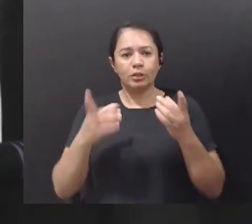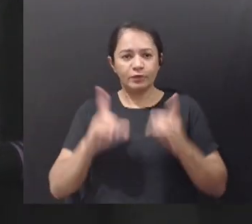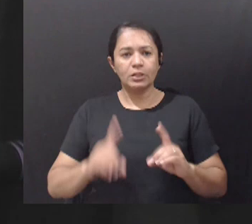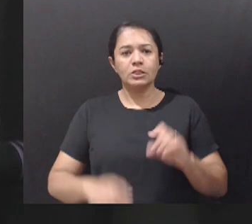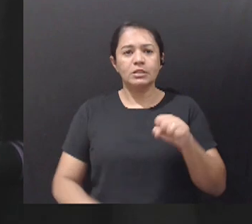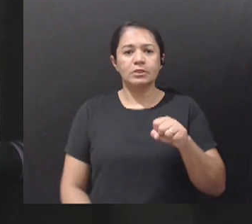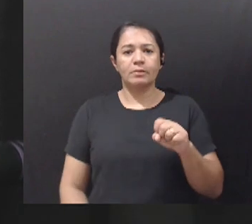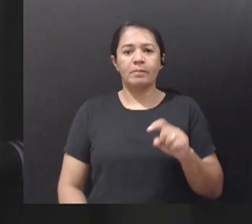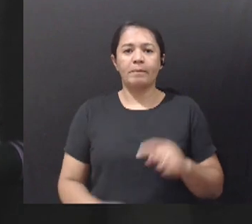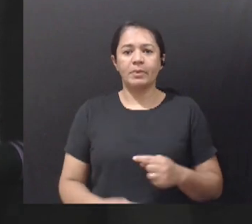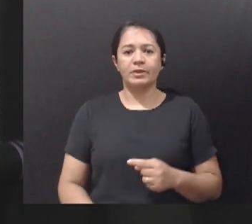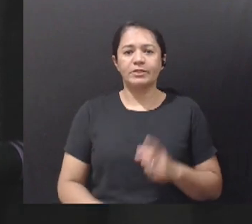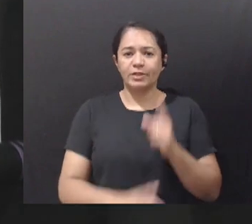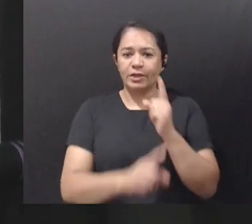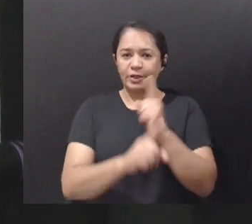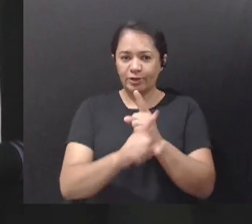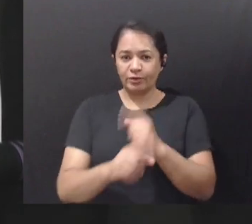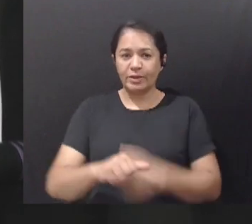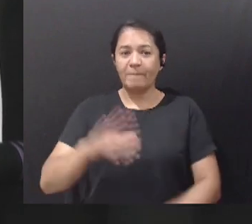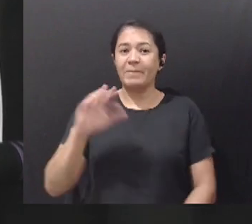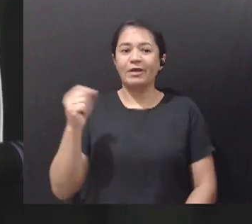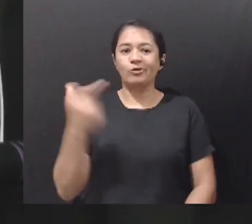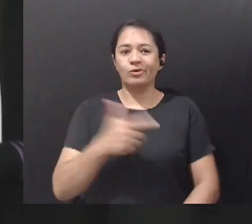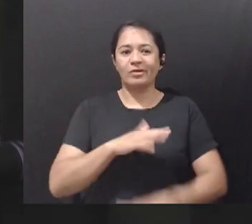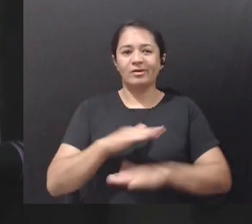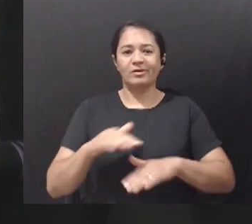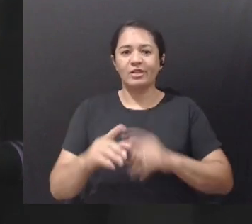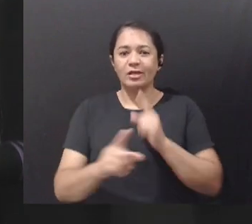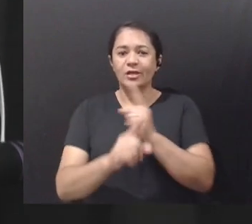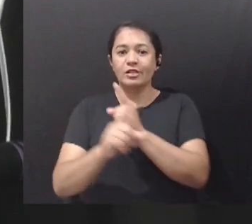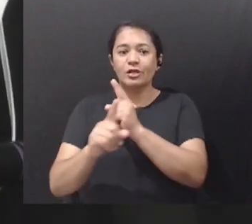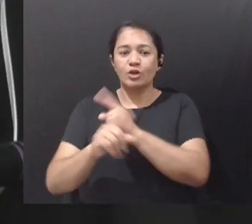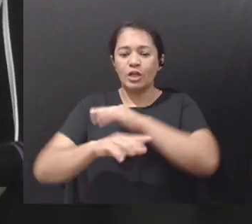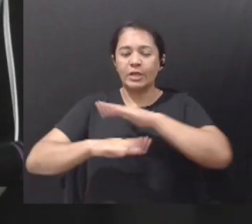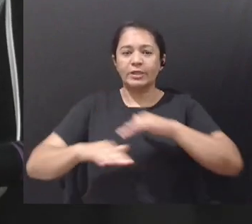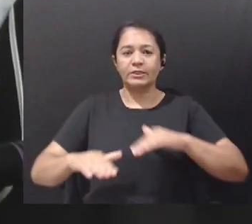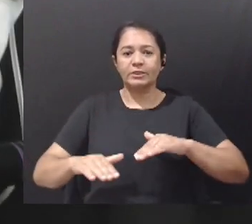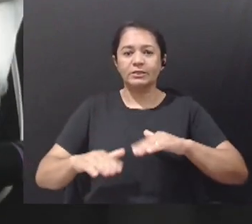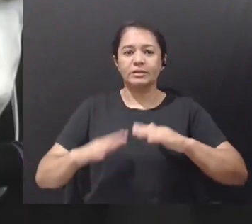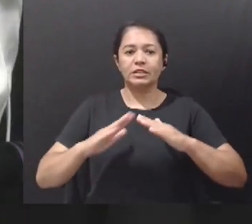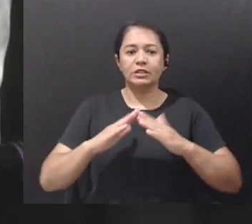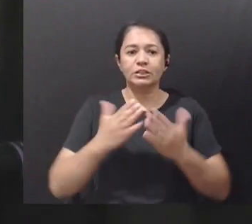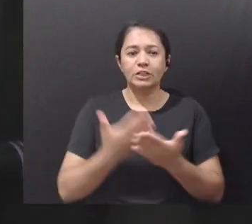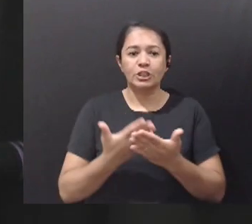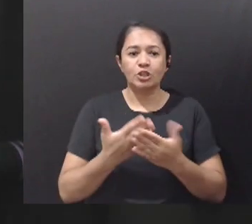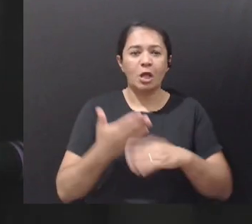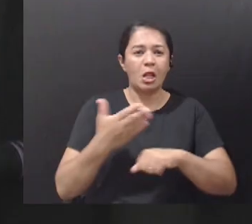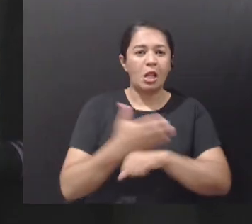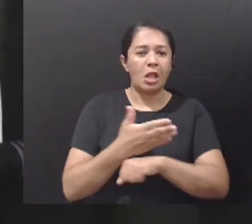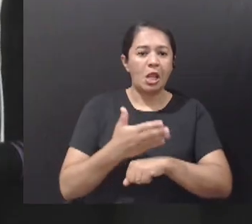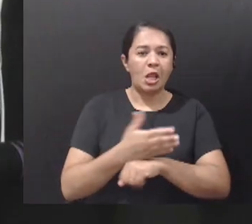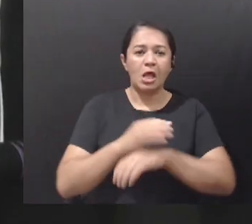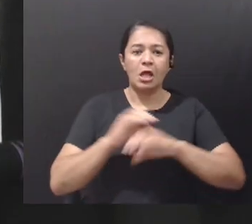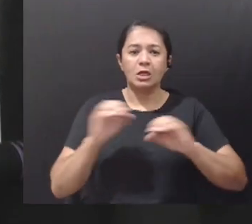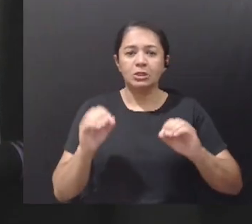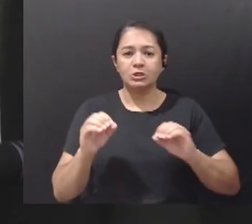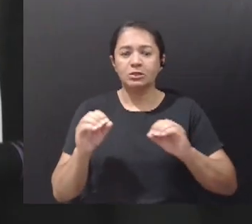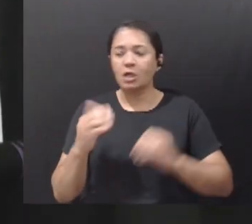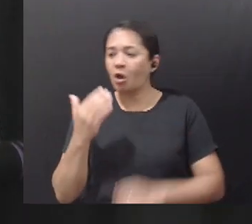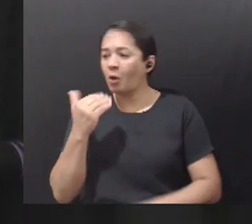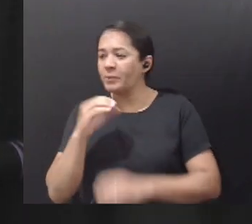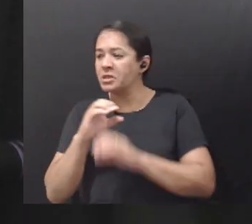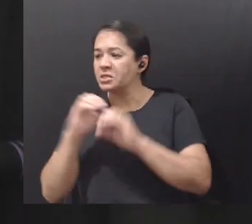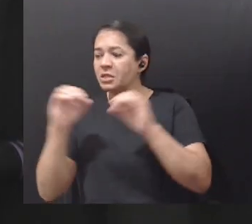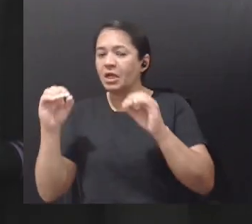encontrei mais do que crianças com deficiência. Eu encontrei crianças que não estavam na escola, eu encontrei crianças que não se alimentavam direito, eu encontrei